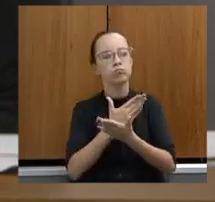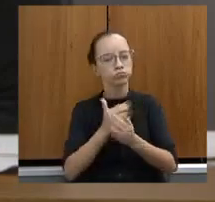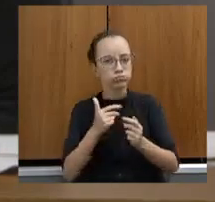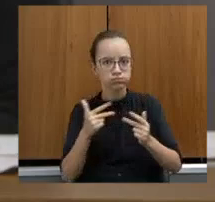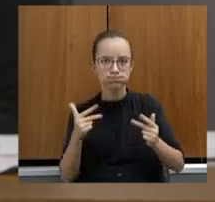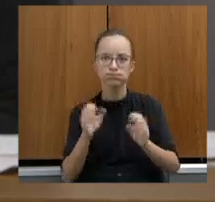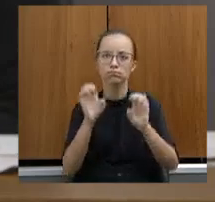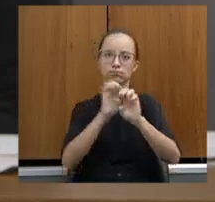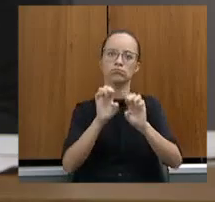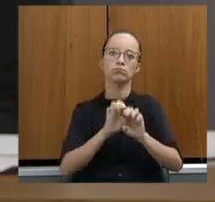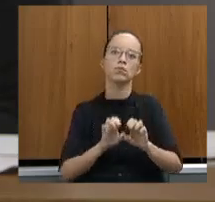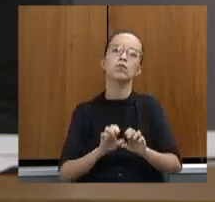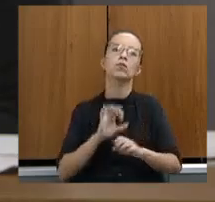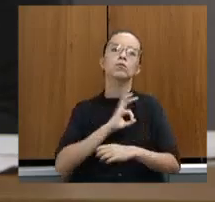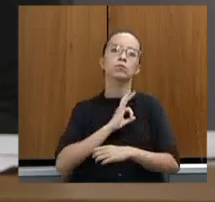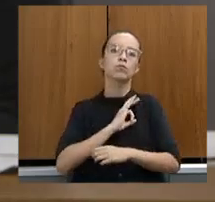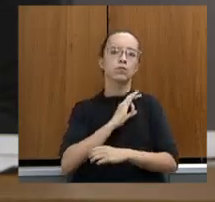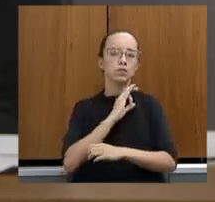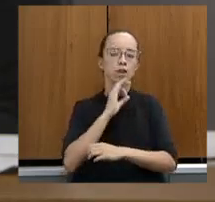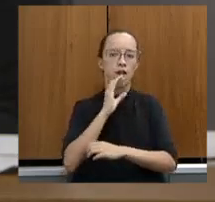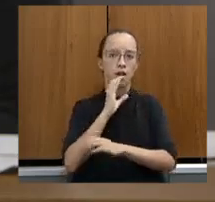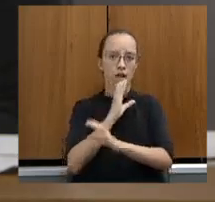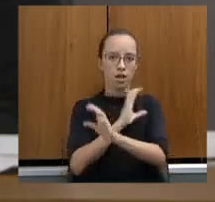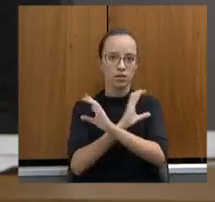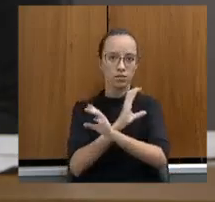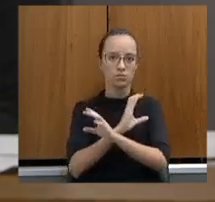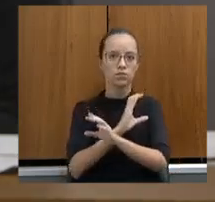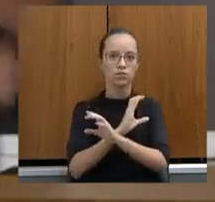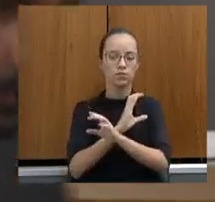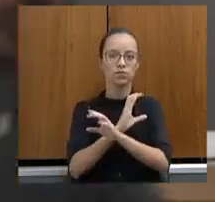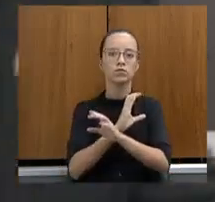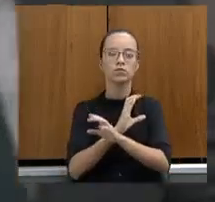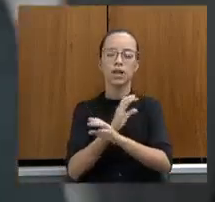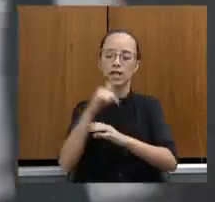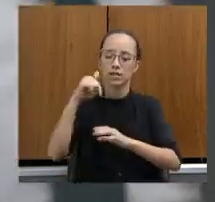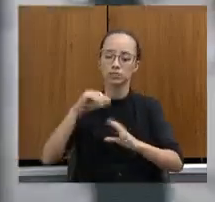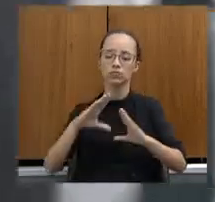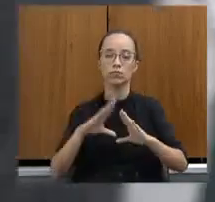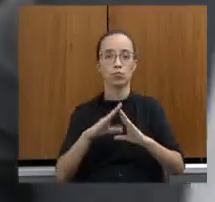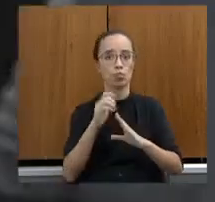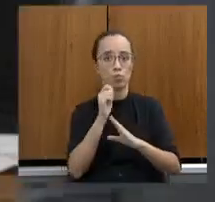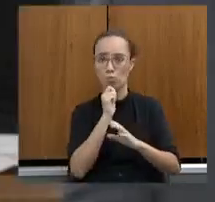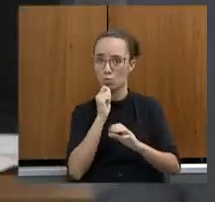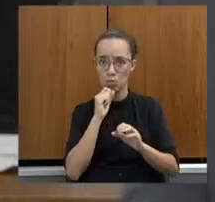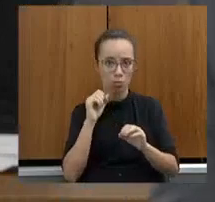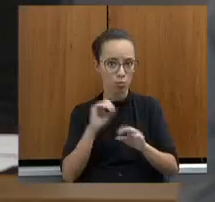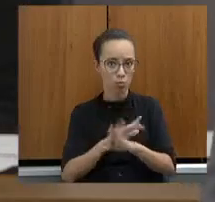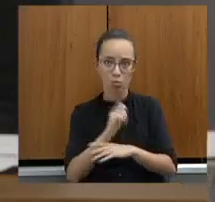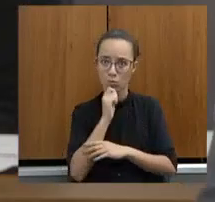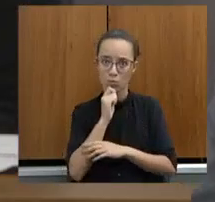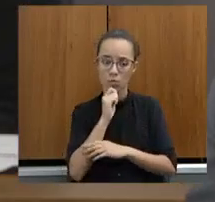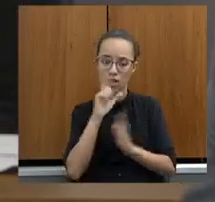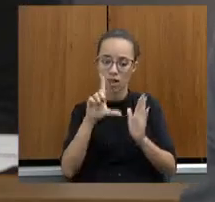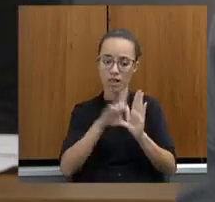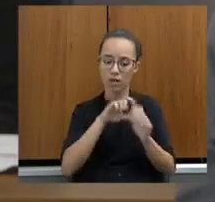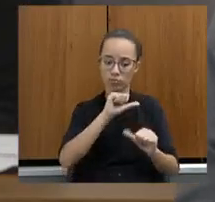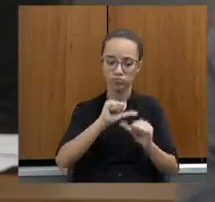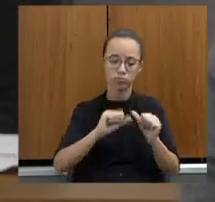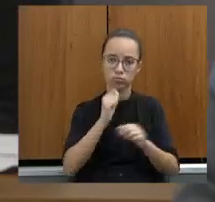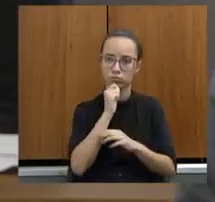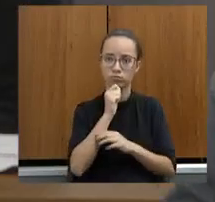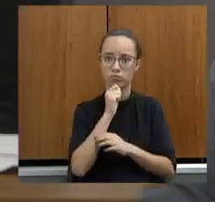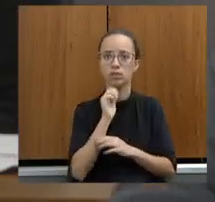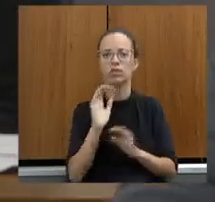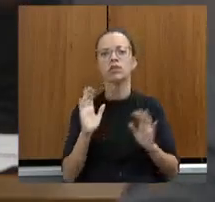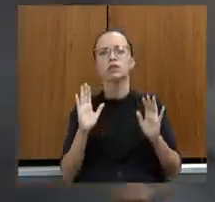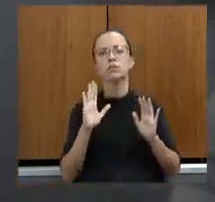estruturais da Polícia Civil que tem sido debatidas com essa casa ainda não foram concluídas não foram transformadas em lei mas